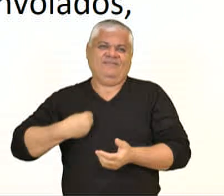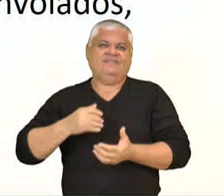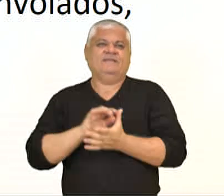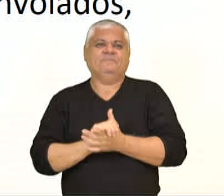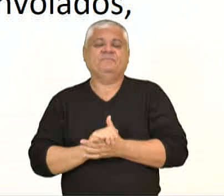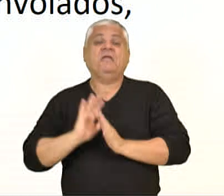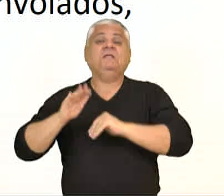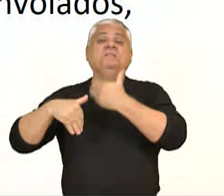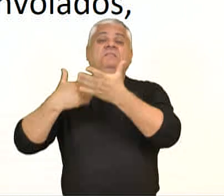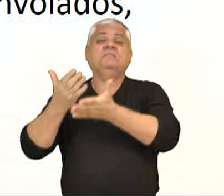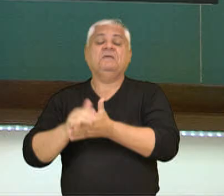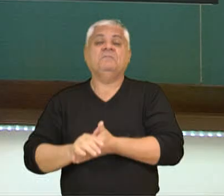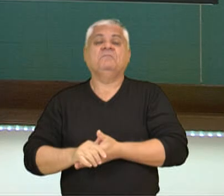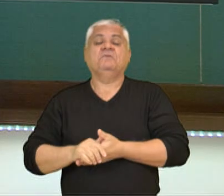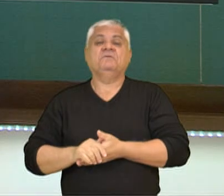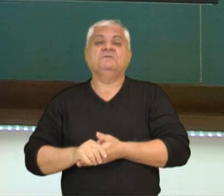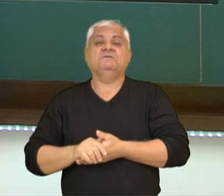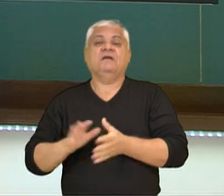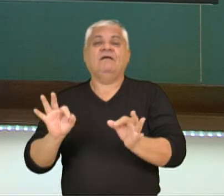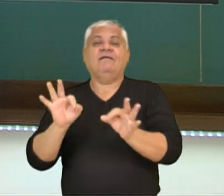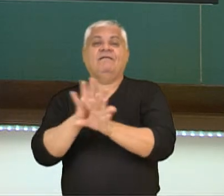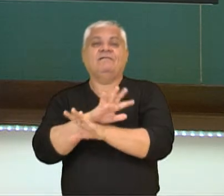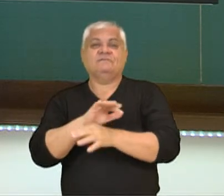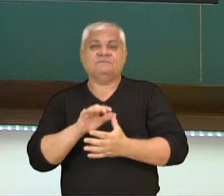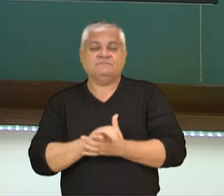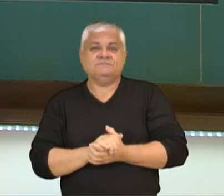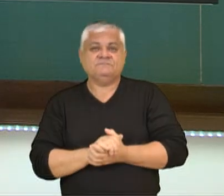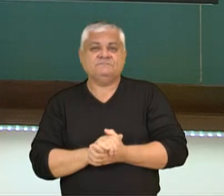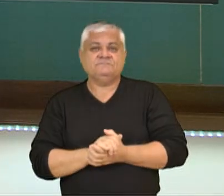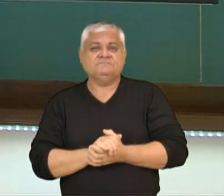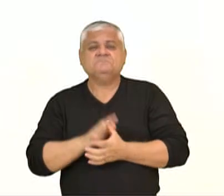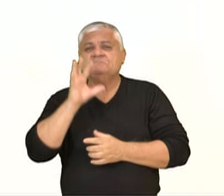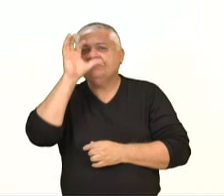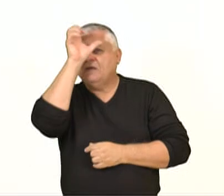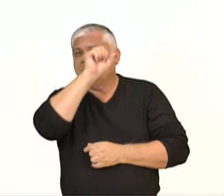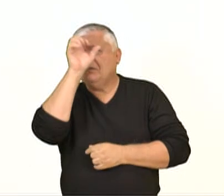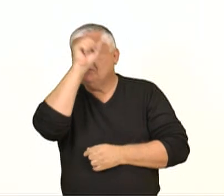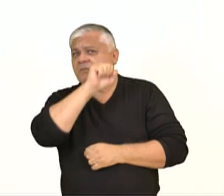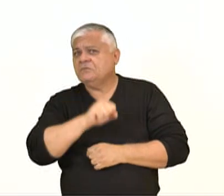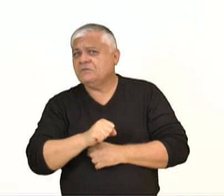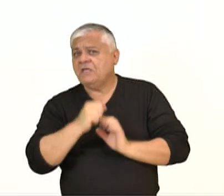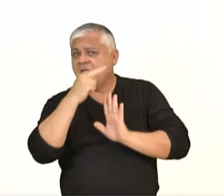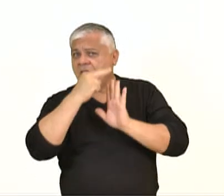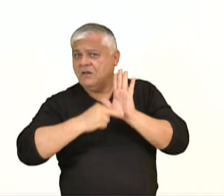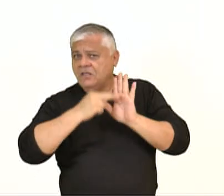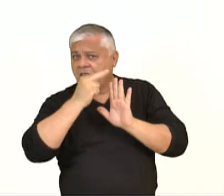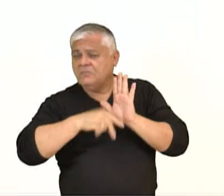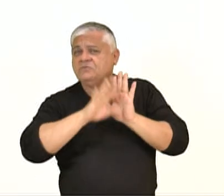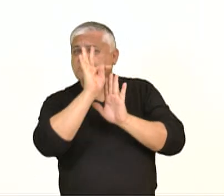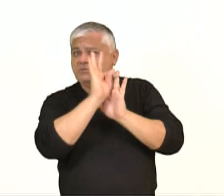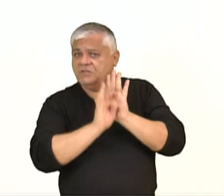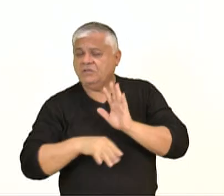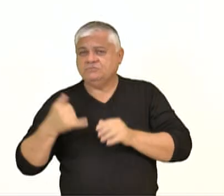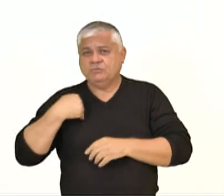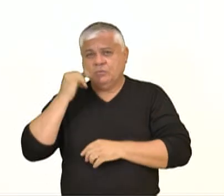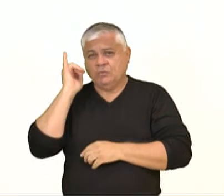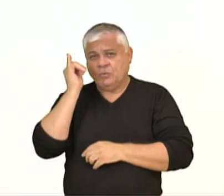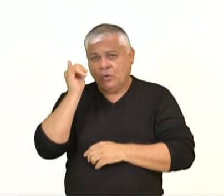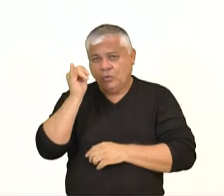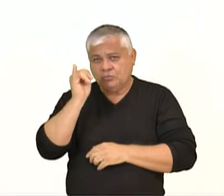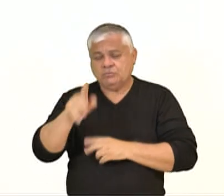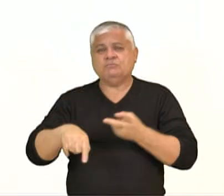E pôs-se a fábula em ata. O que aprendemos, minha gente? Lemos e analisamos o conto Desenredo do Guimarães